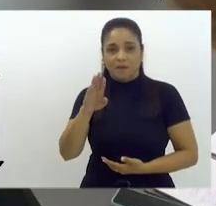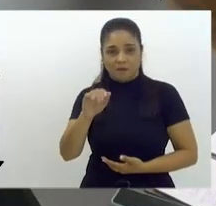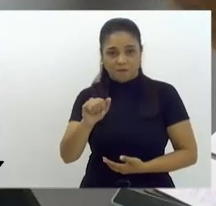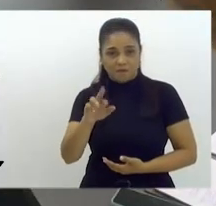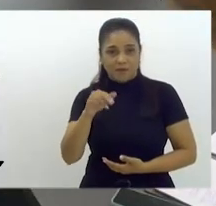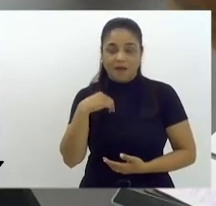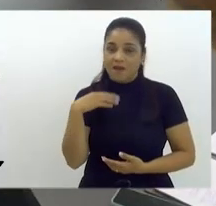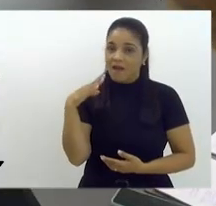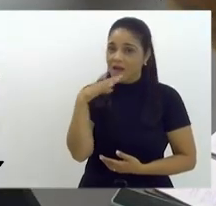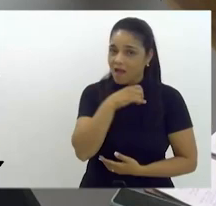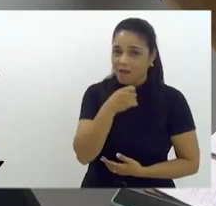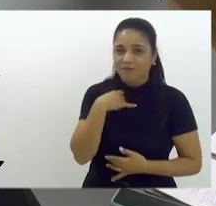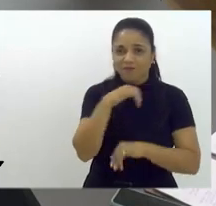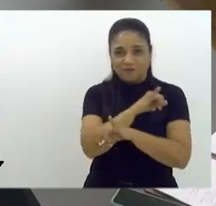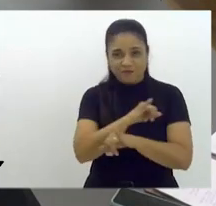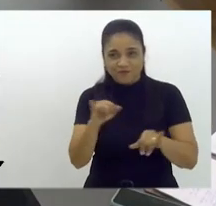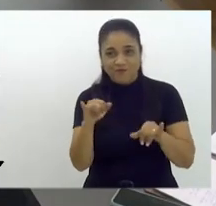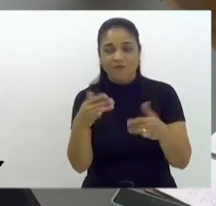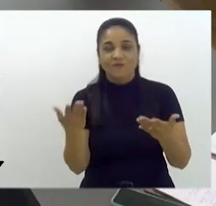rapidamente